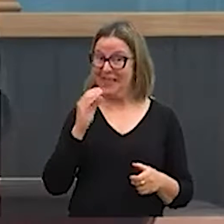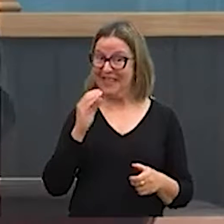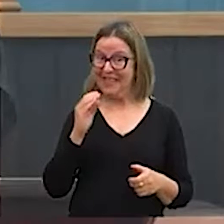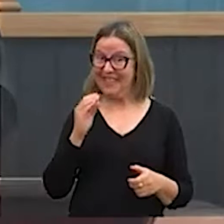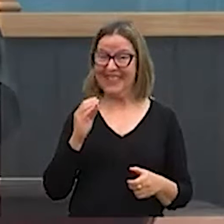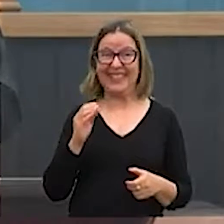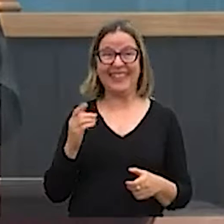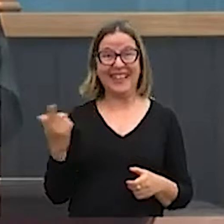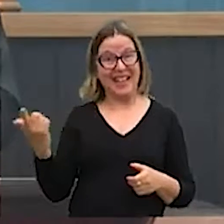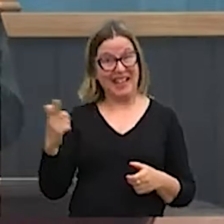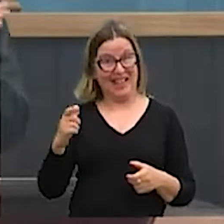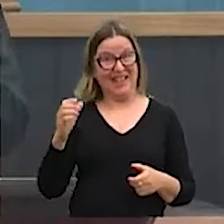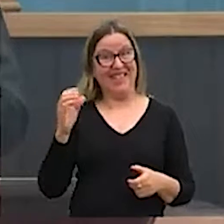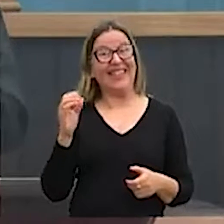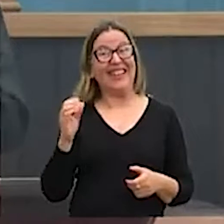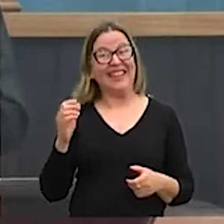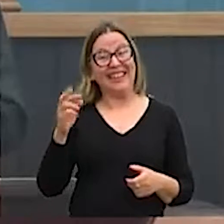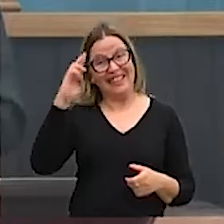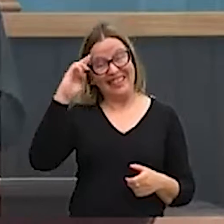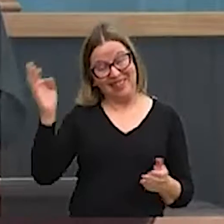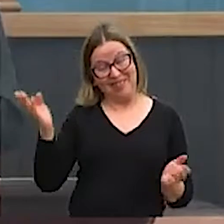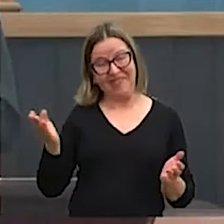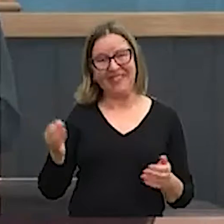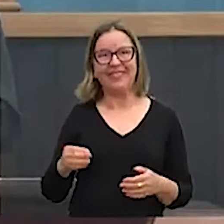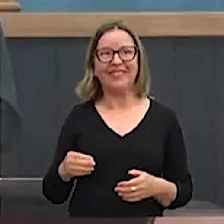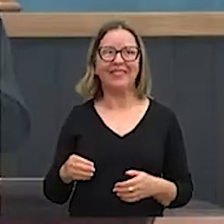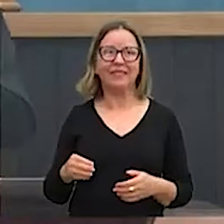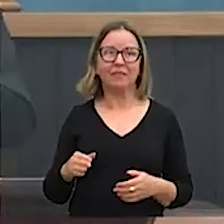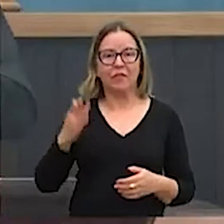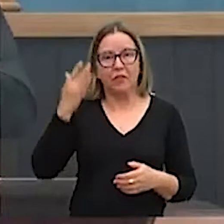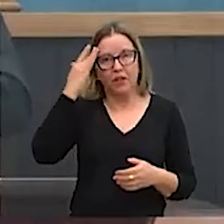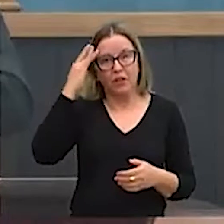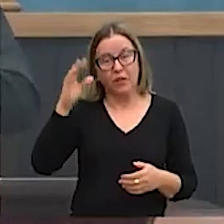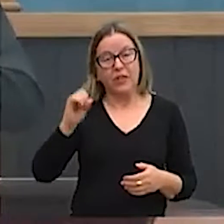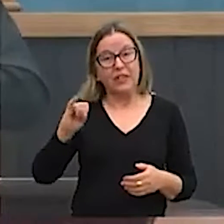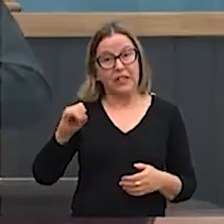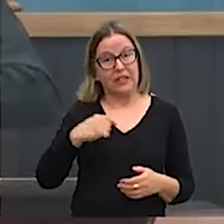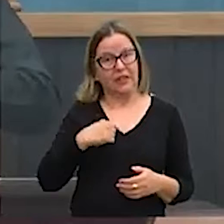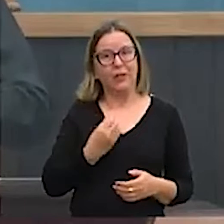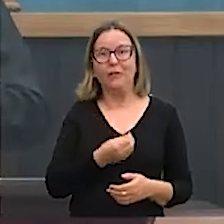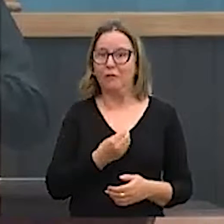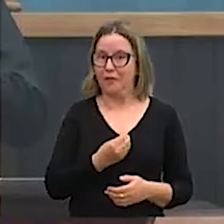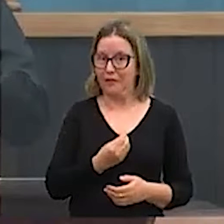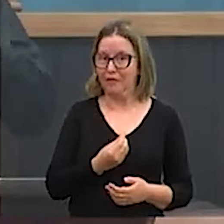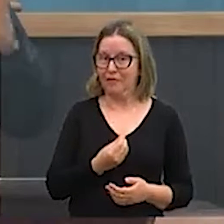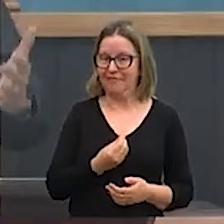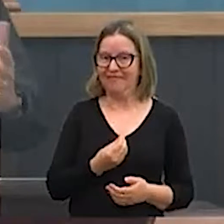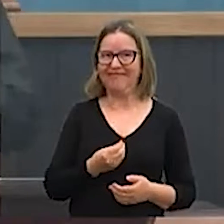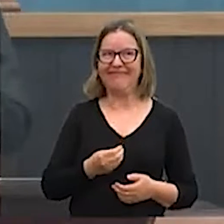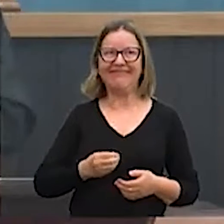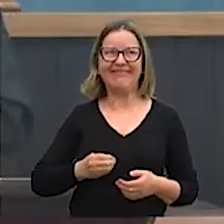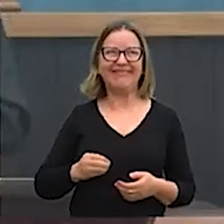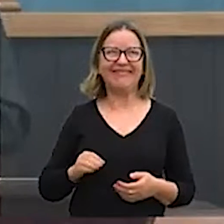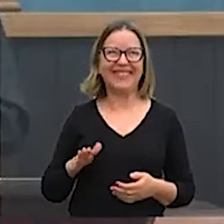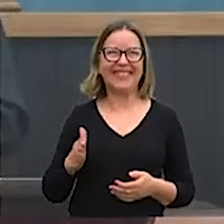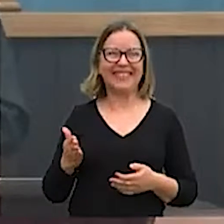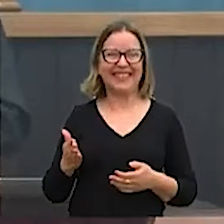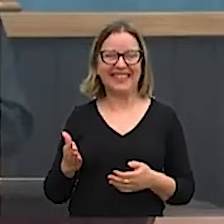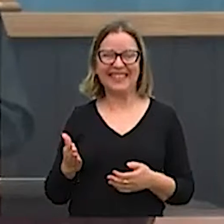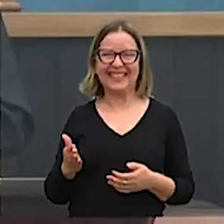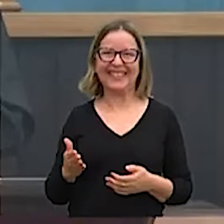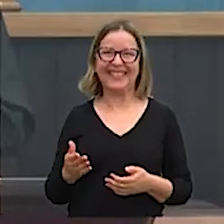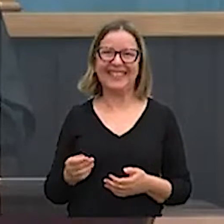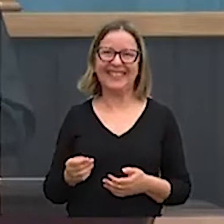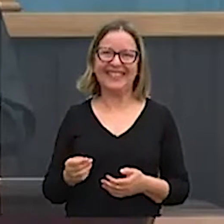Opa, Maranata! E também não sei se eu vou estar vivo ainda. Então, a